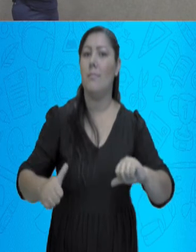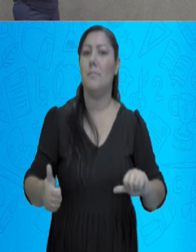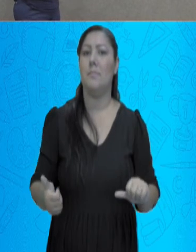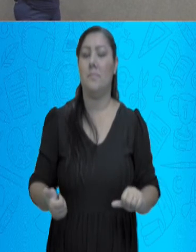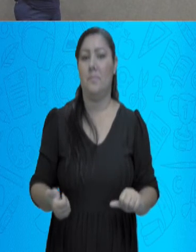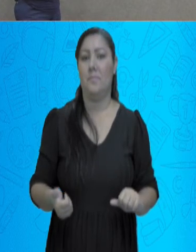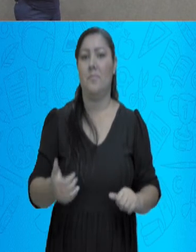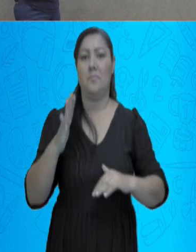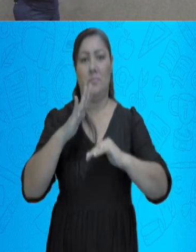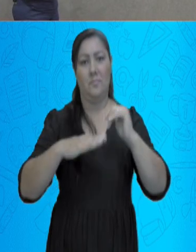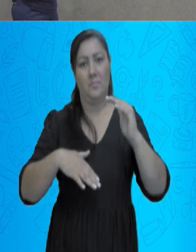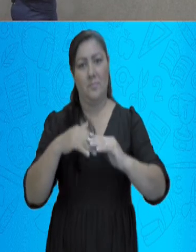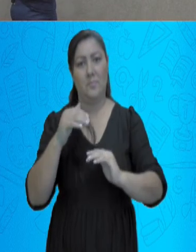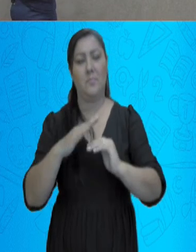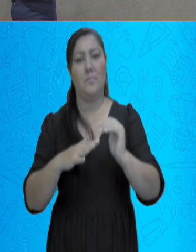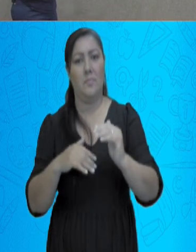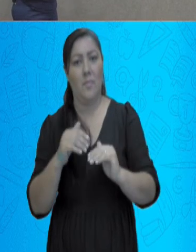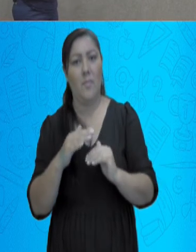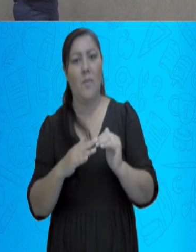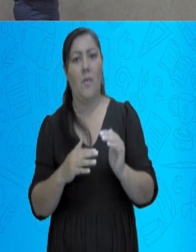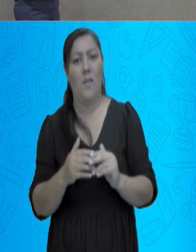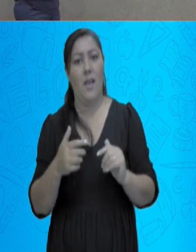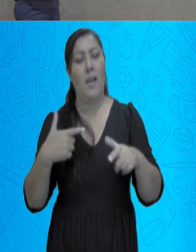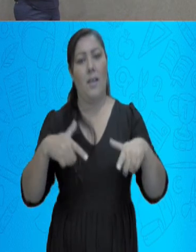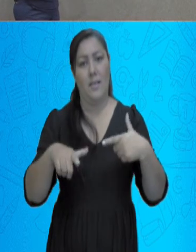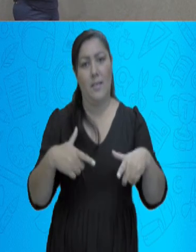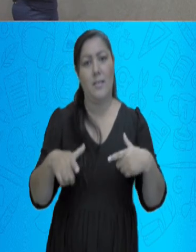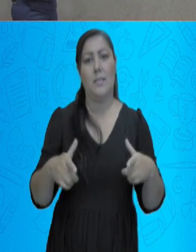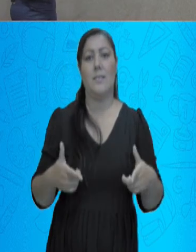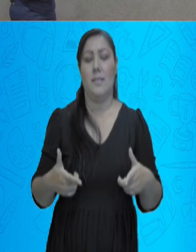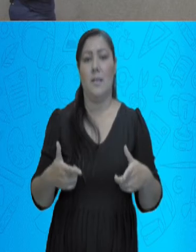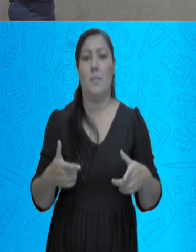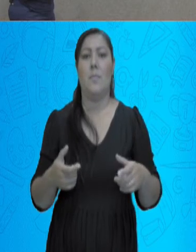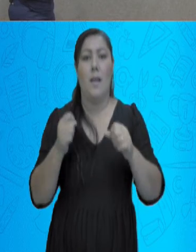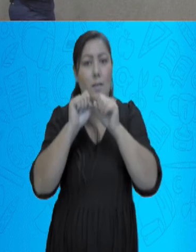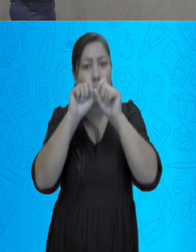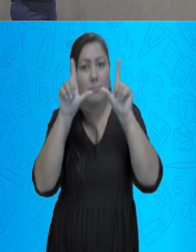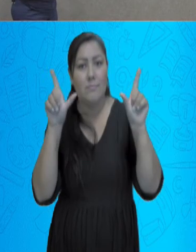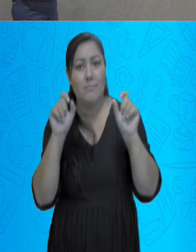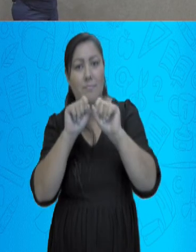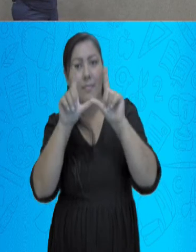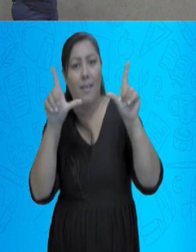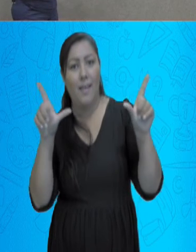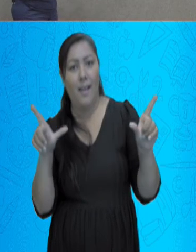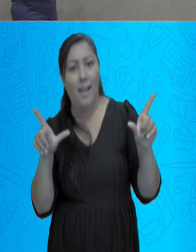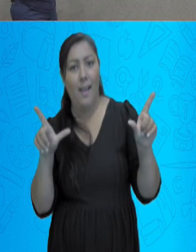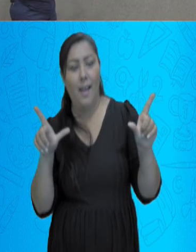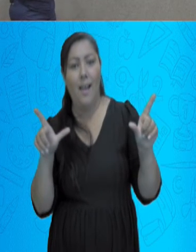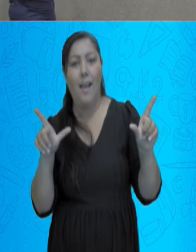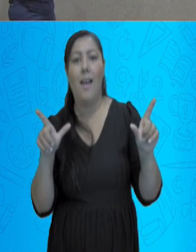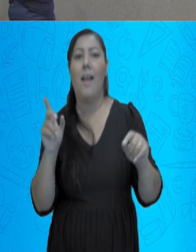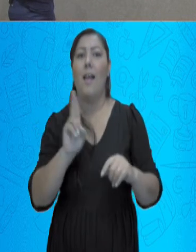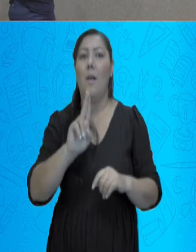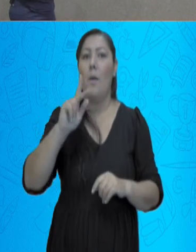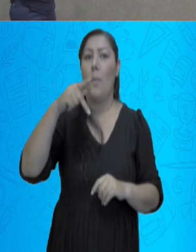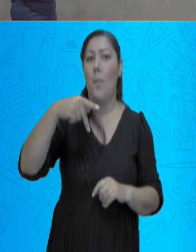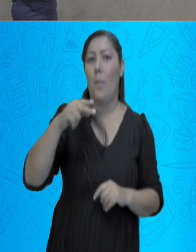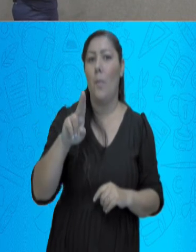Os profissionais desses tipos de cartazes, eles são chamados de publicitários,